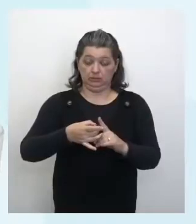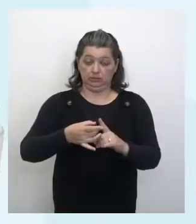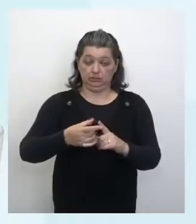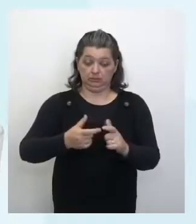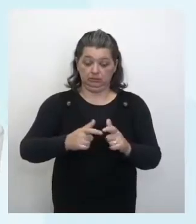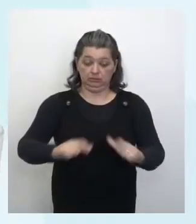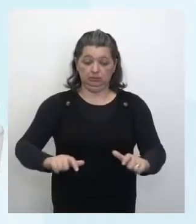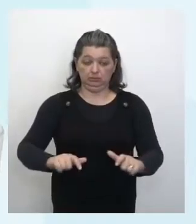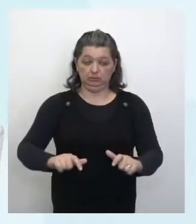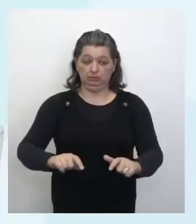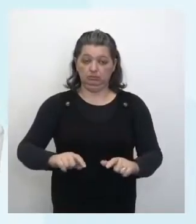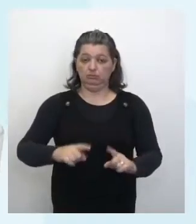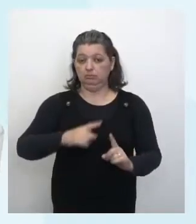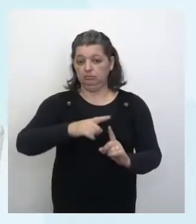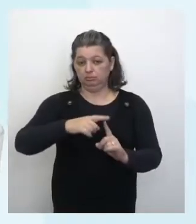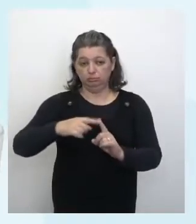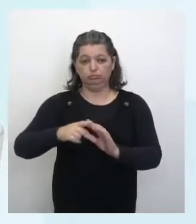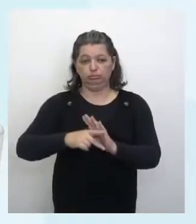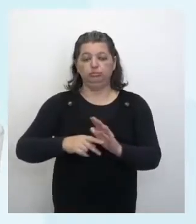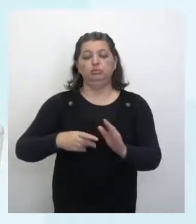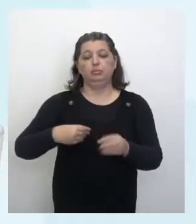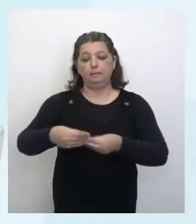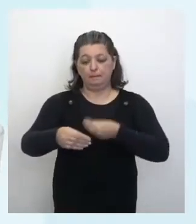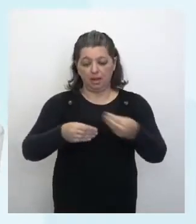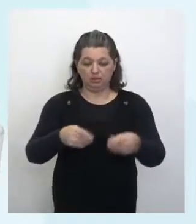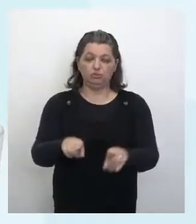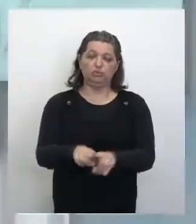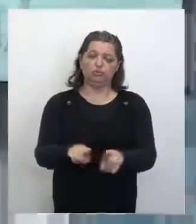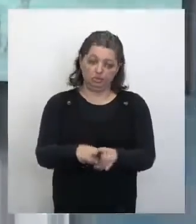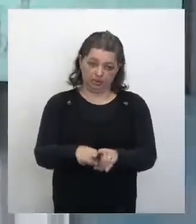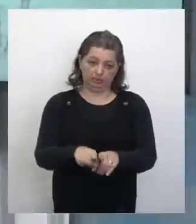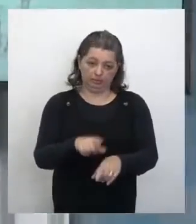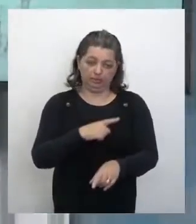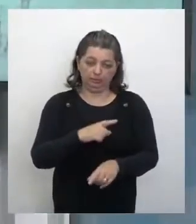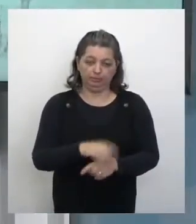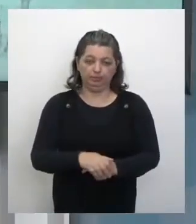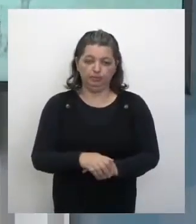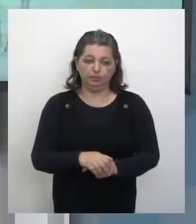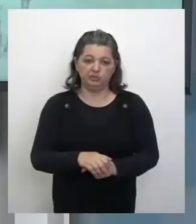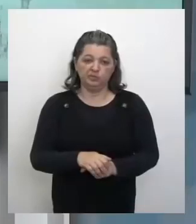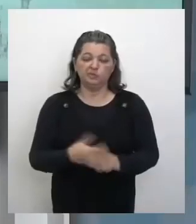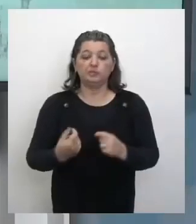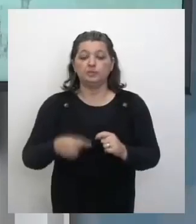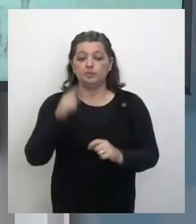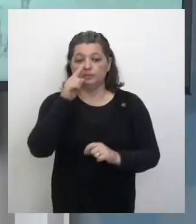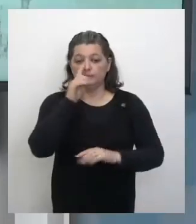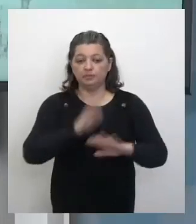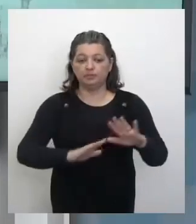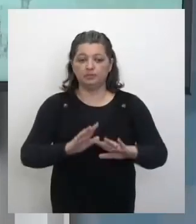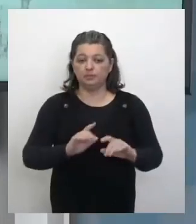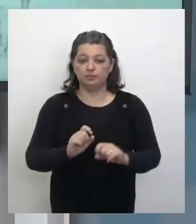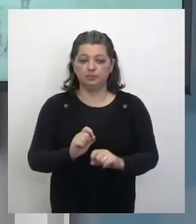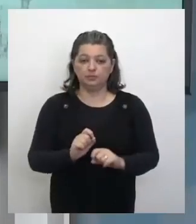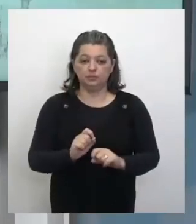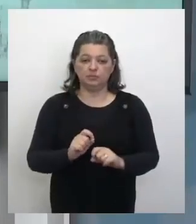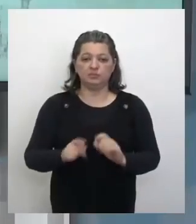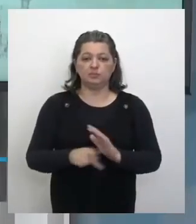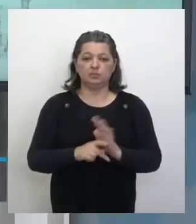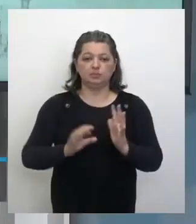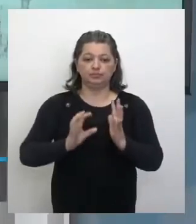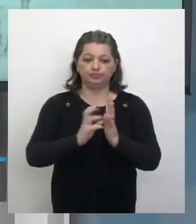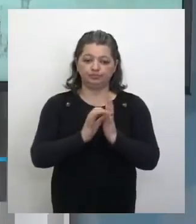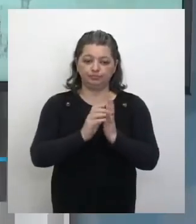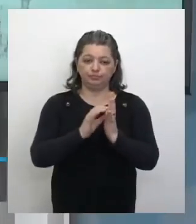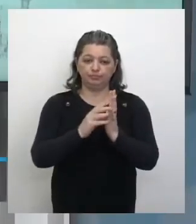dos equipamentos de química que são de plástico, né? Esses daí eu tenho que tomar cuidado para não colocar um ácido corrosivo,